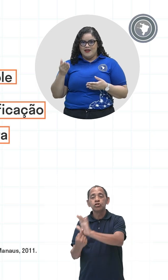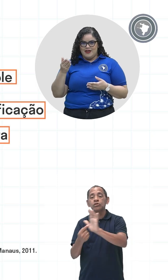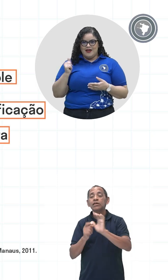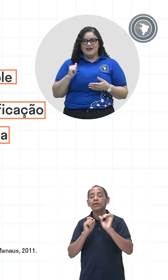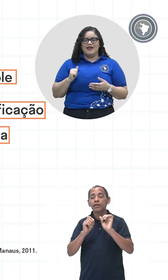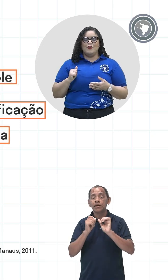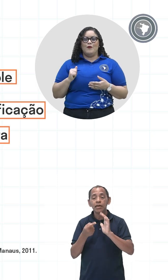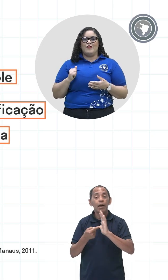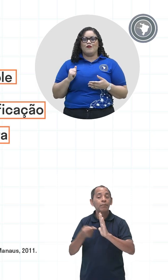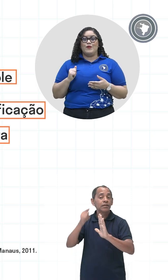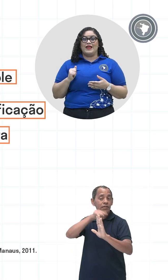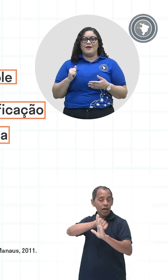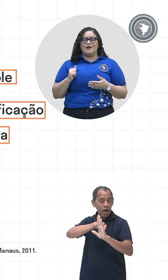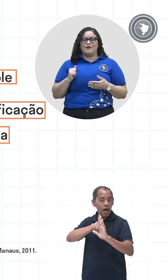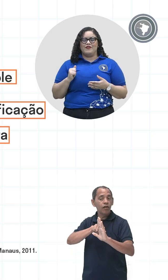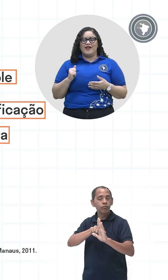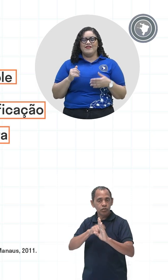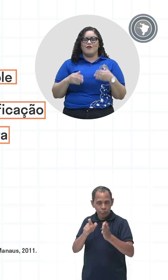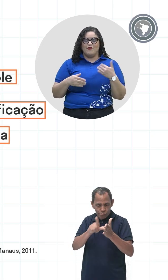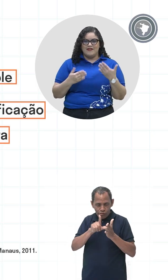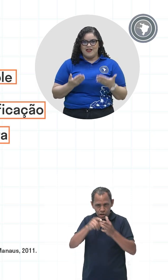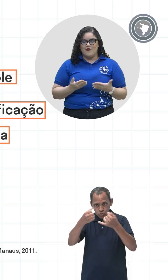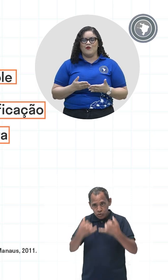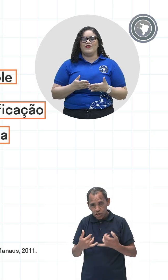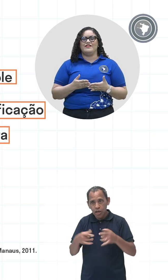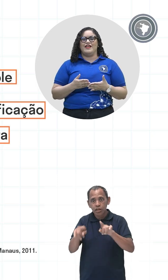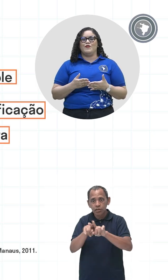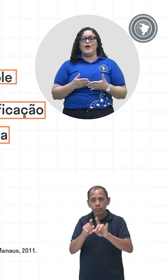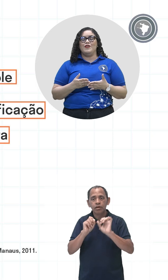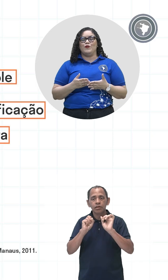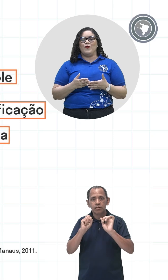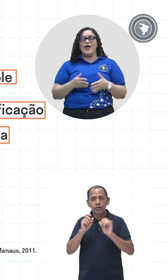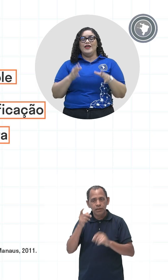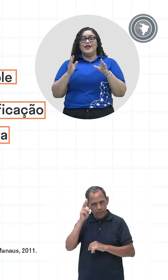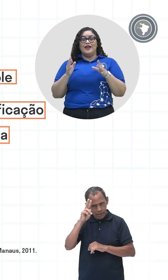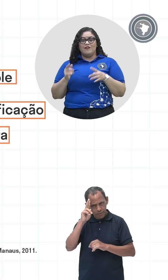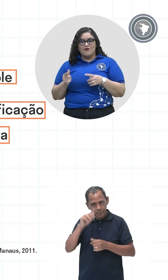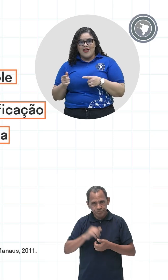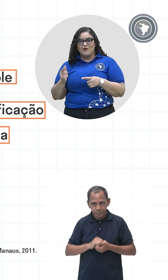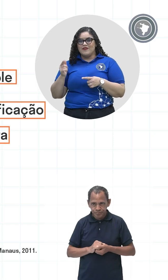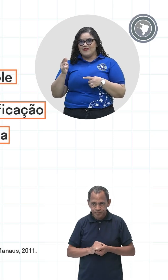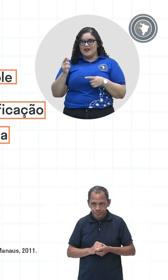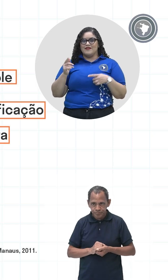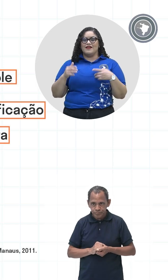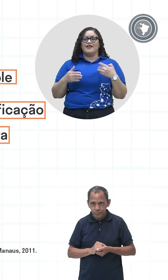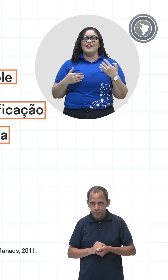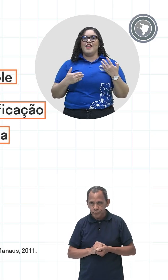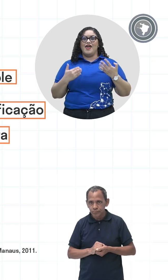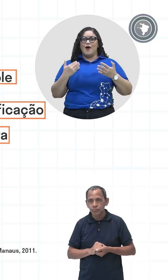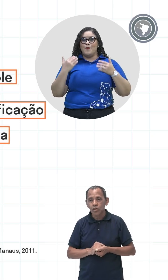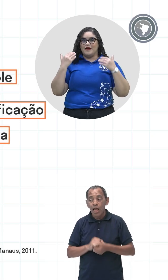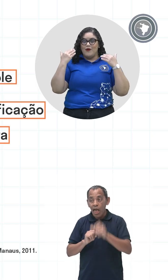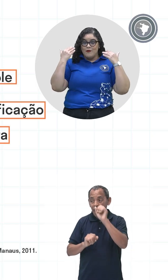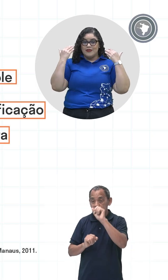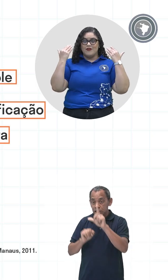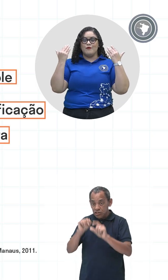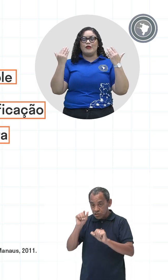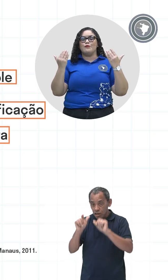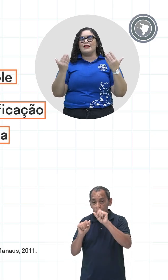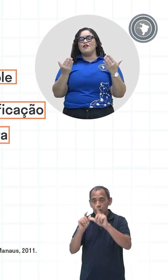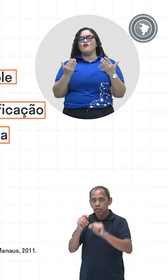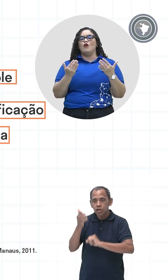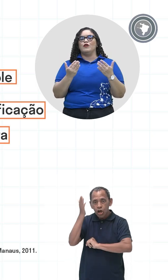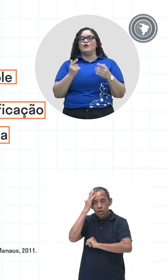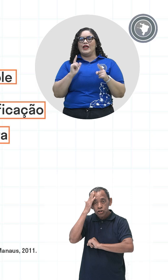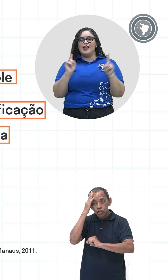que anteriormente expliquei para vocês, conversei com vocês a respeito, não é? De fato, as estrelas aqui é um